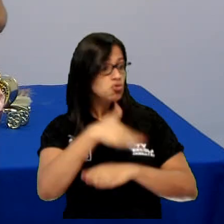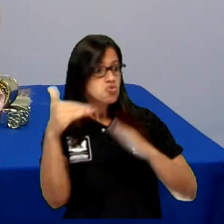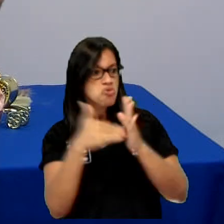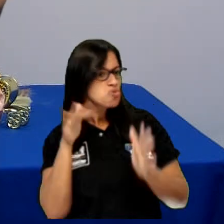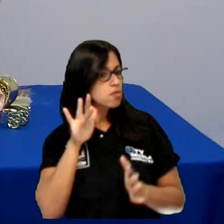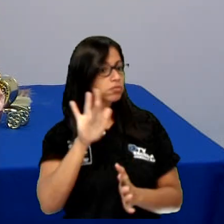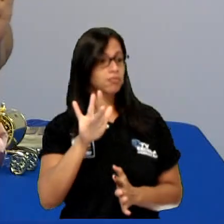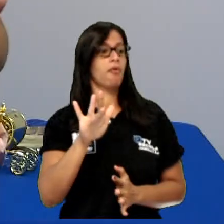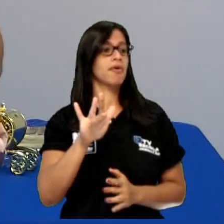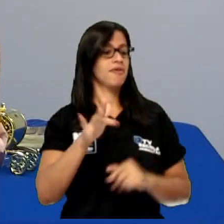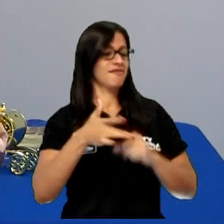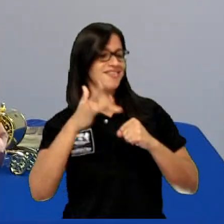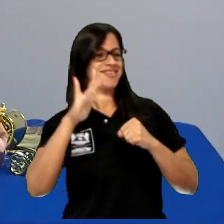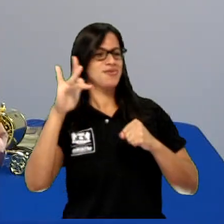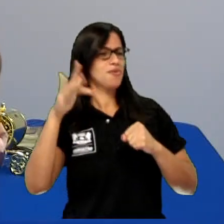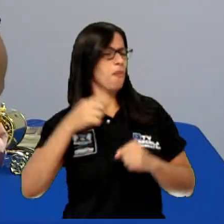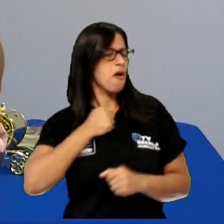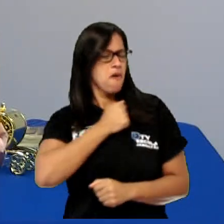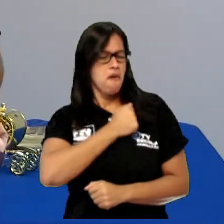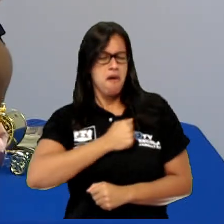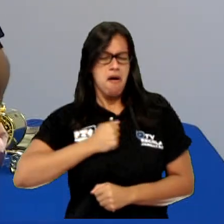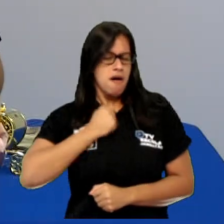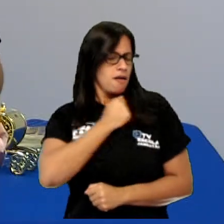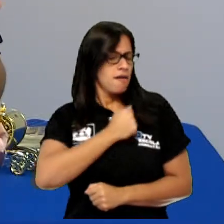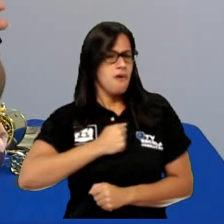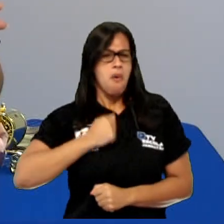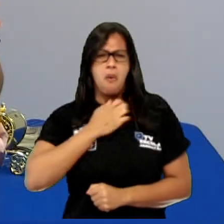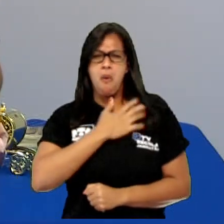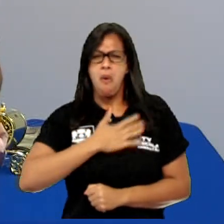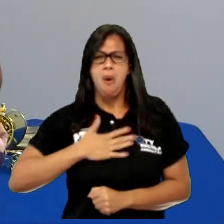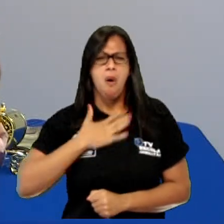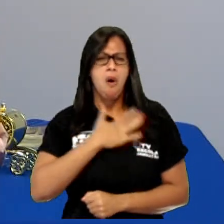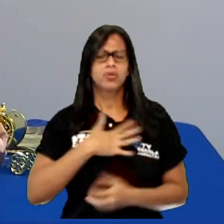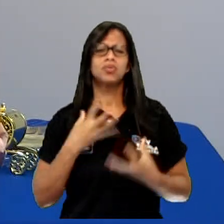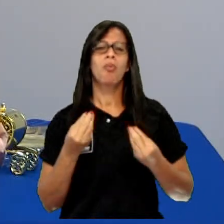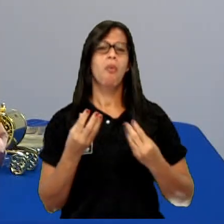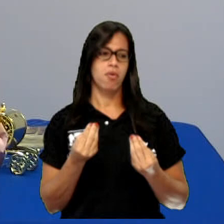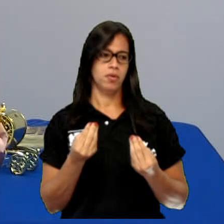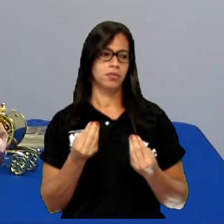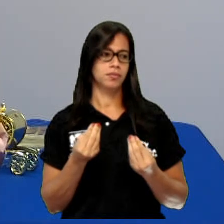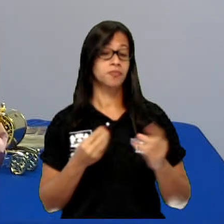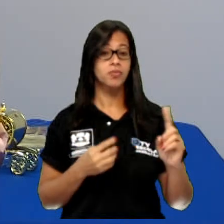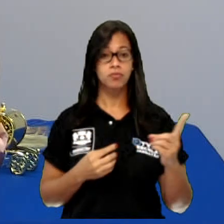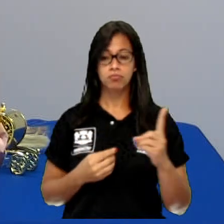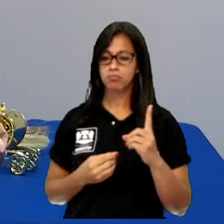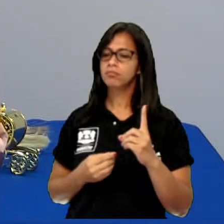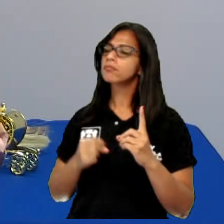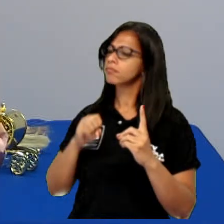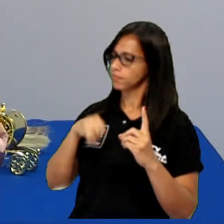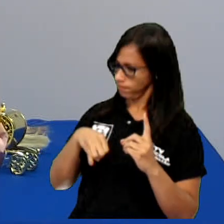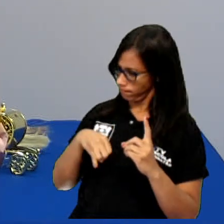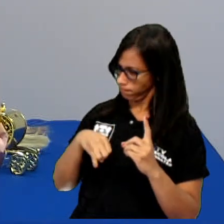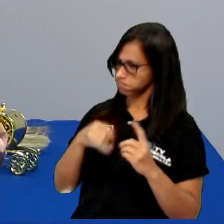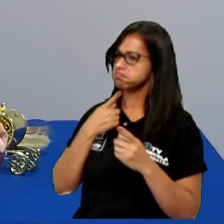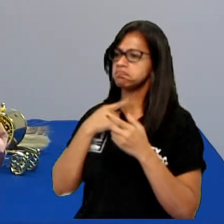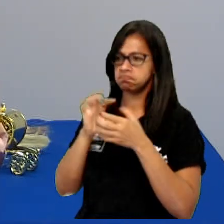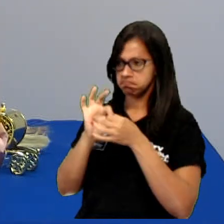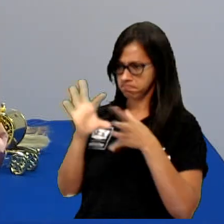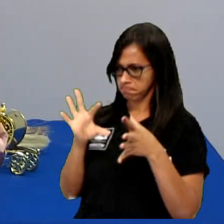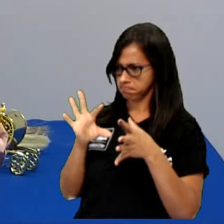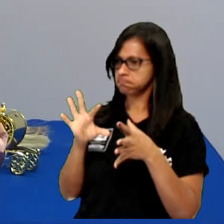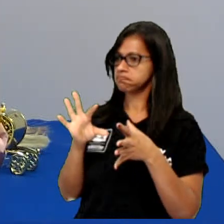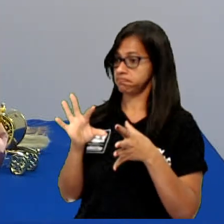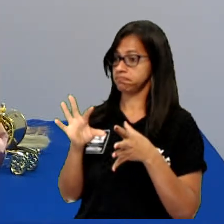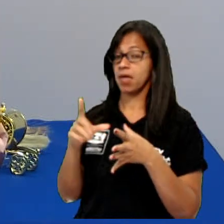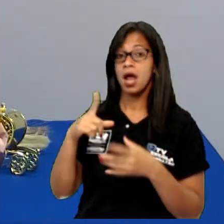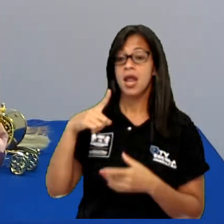porque eu adoro ouro. Pois o Deus Baco concedeu o desejo a ele e ele imediatamente já saiu dali com o coração contente e